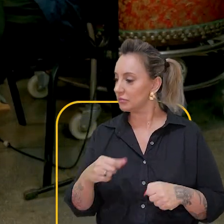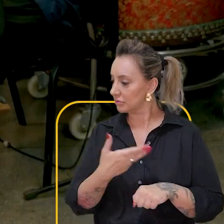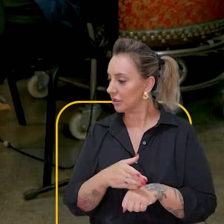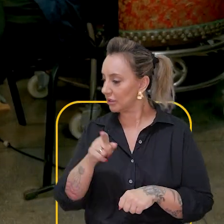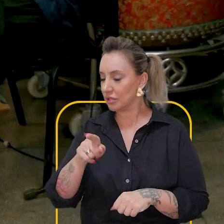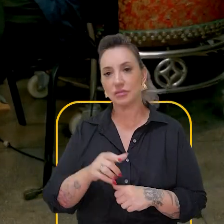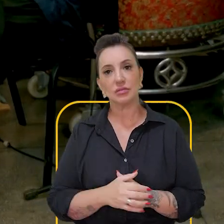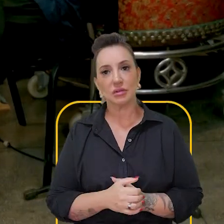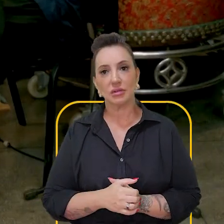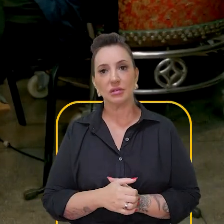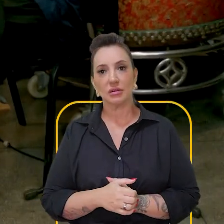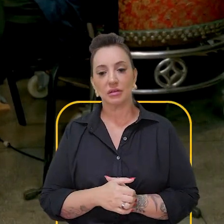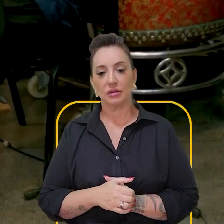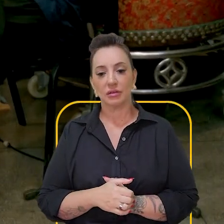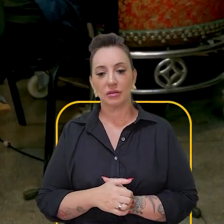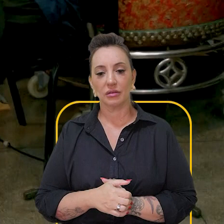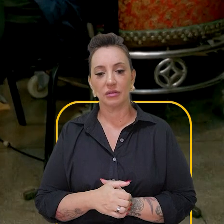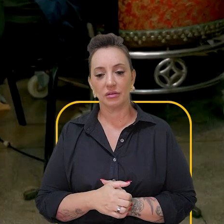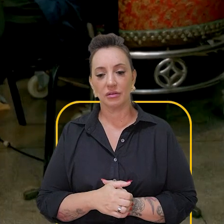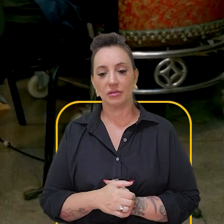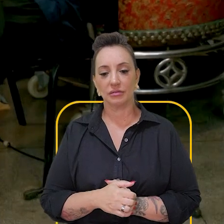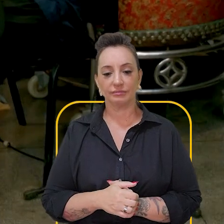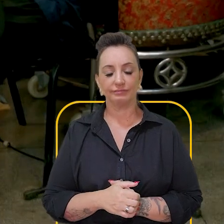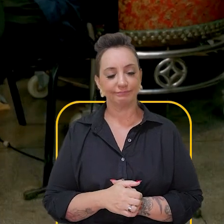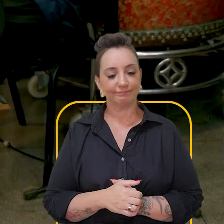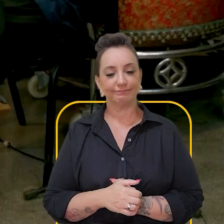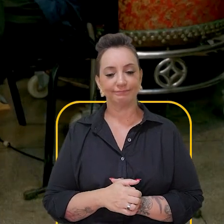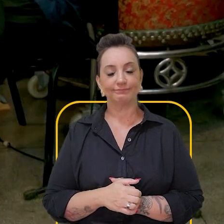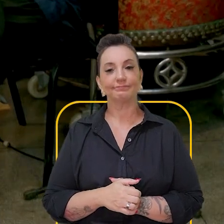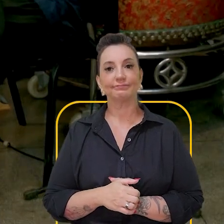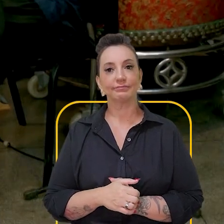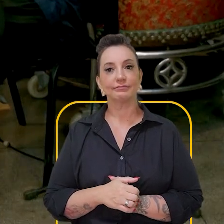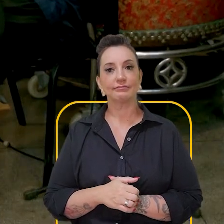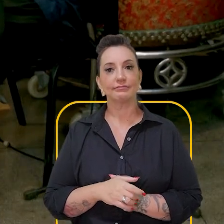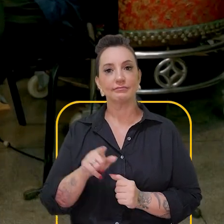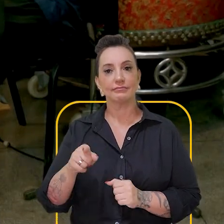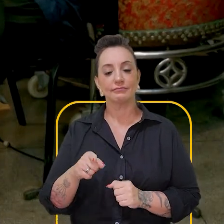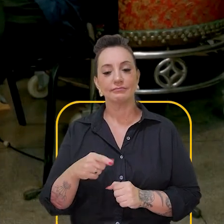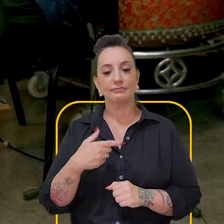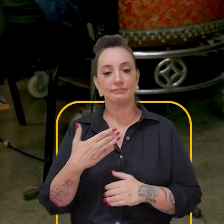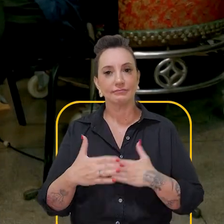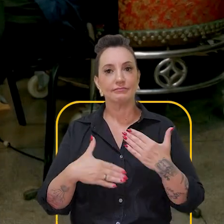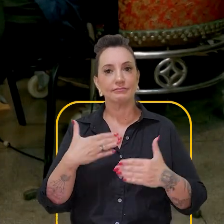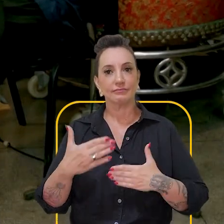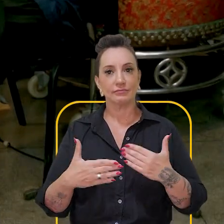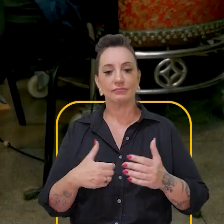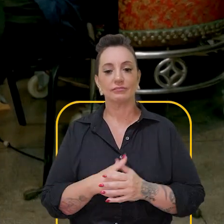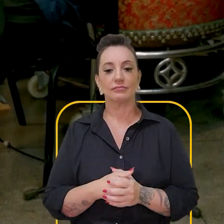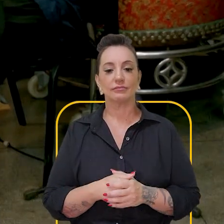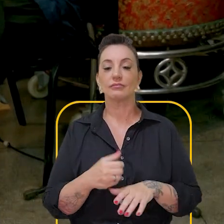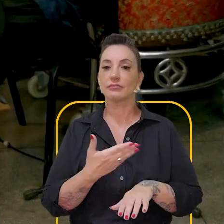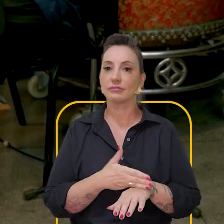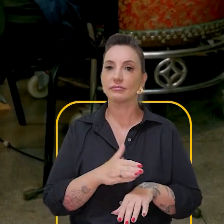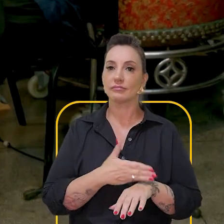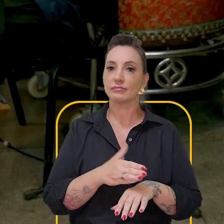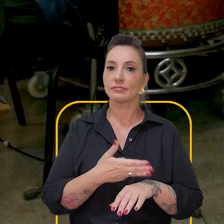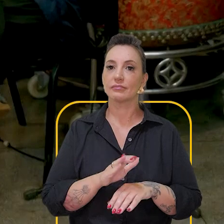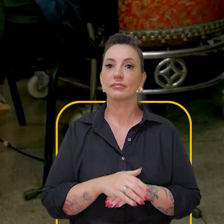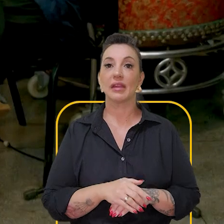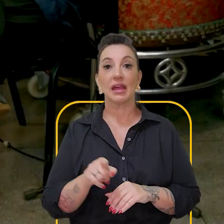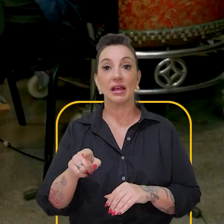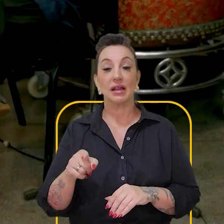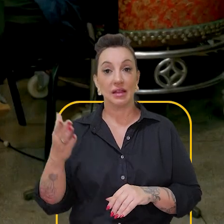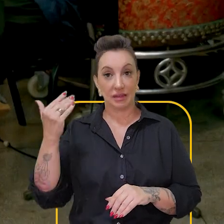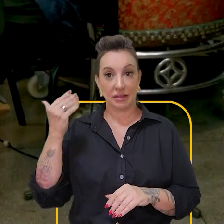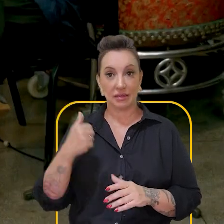de de treinar um de treinar e naquele tempo a gente se comunicava por cartas Eu mandei uma carta pro Natal através do